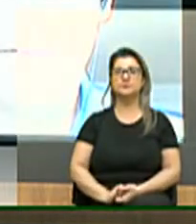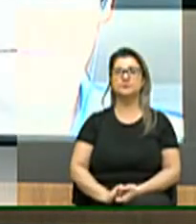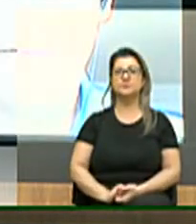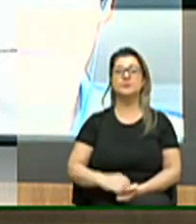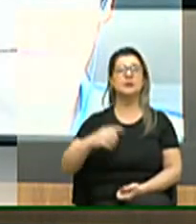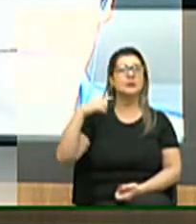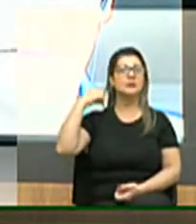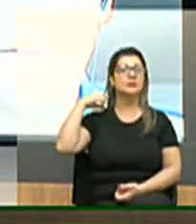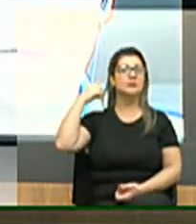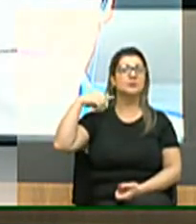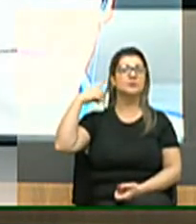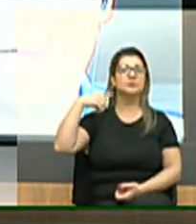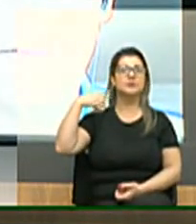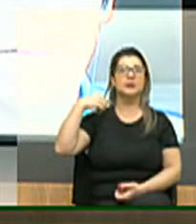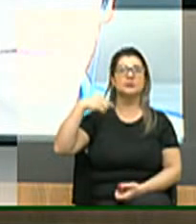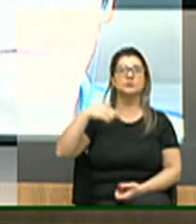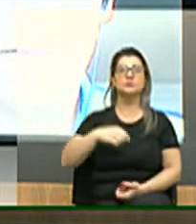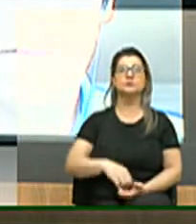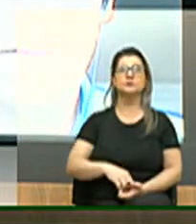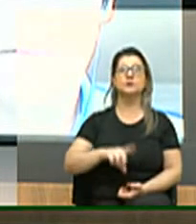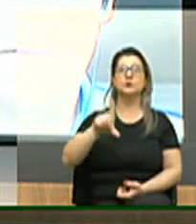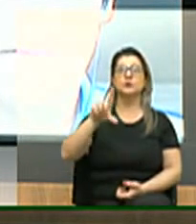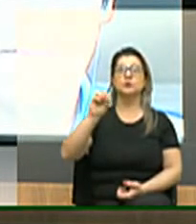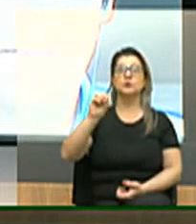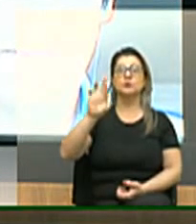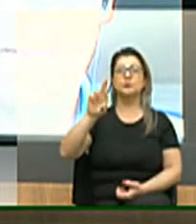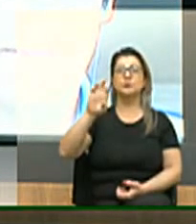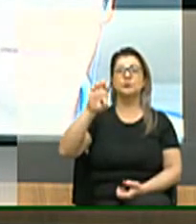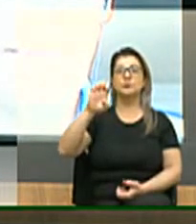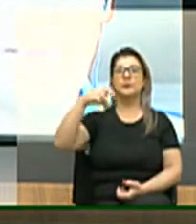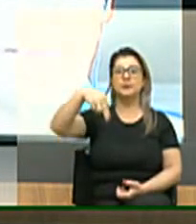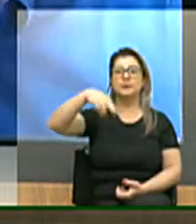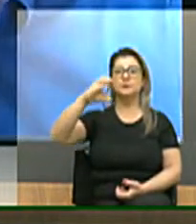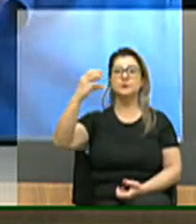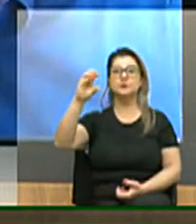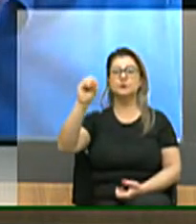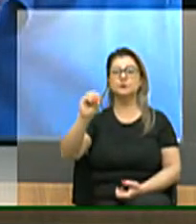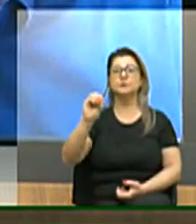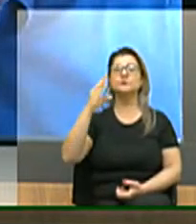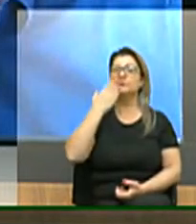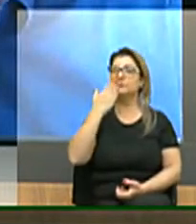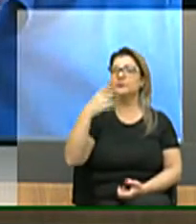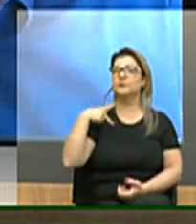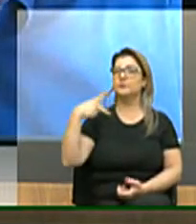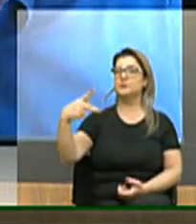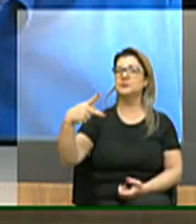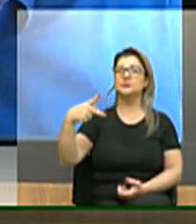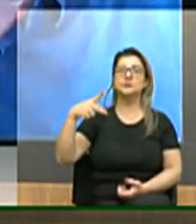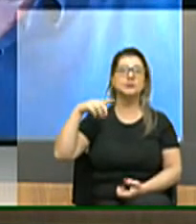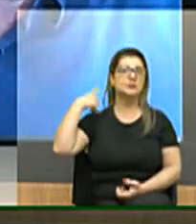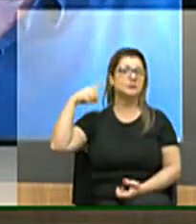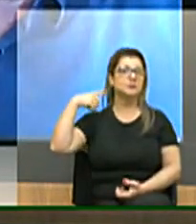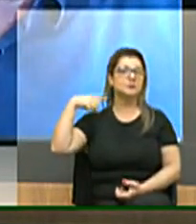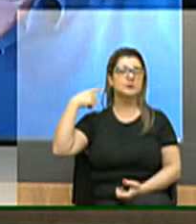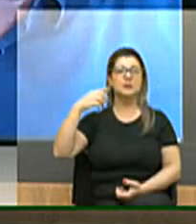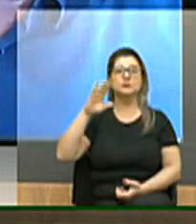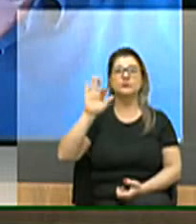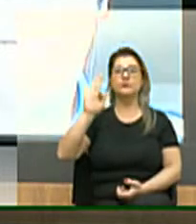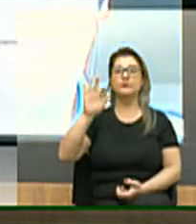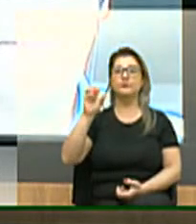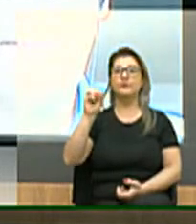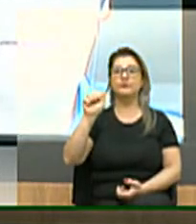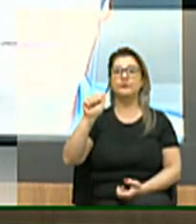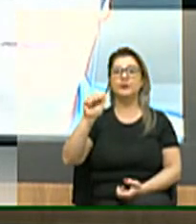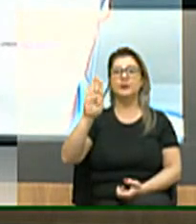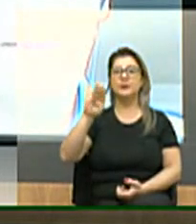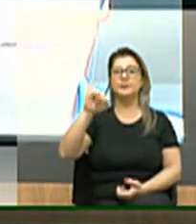Deputado Vilmar Lourenço. Favorável, presidente. Deputado Eduardo Loureiro. Favorável, presidente. Deputado